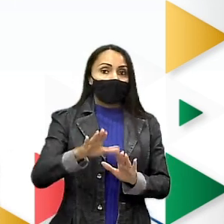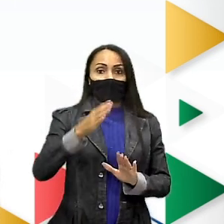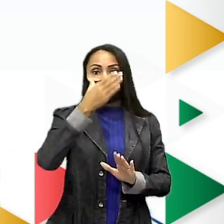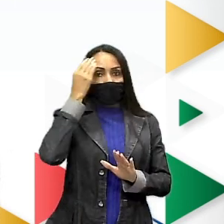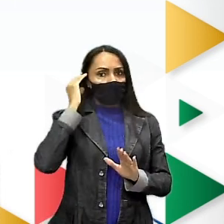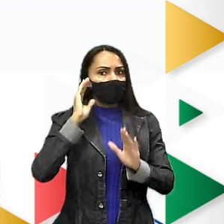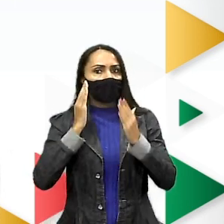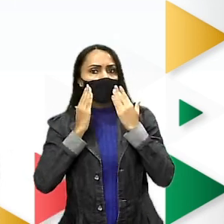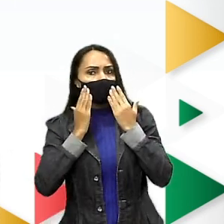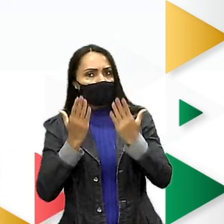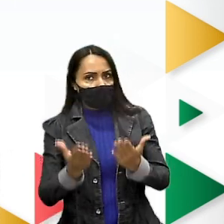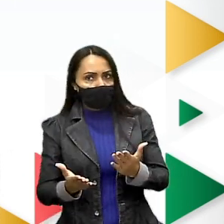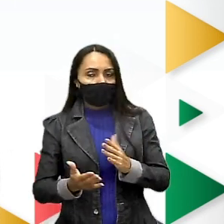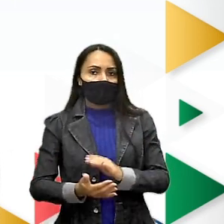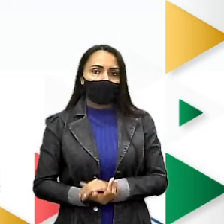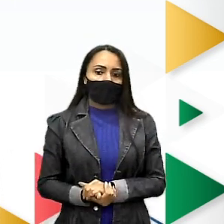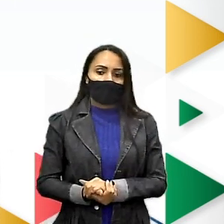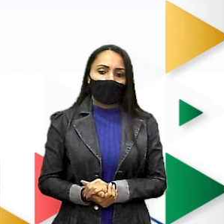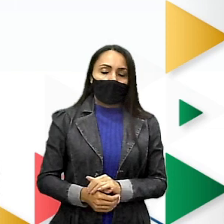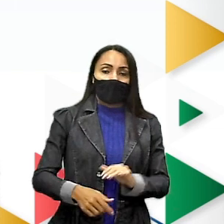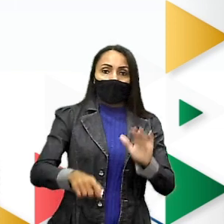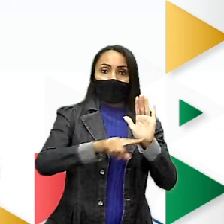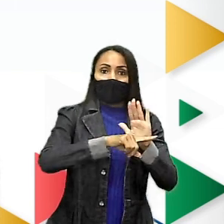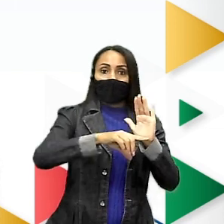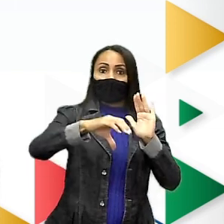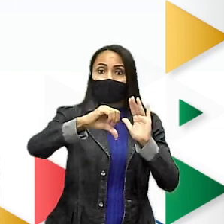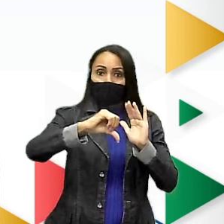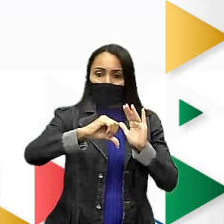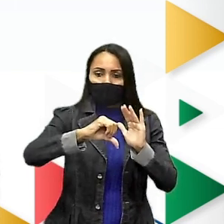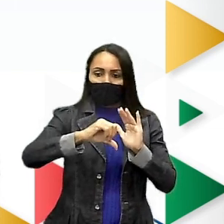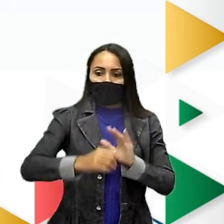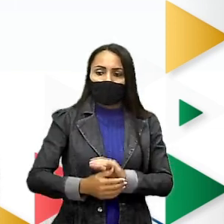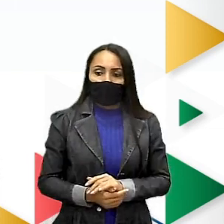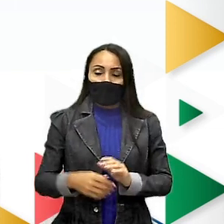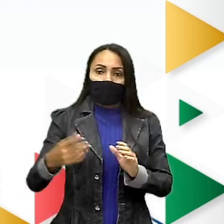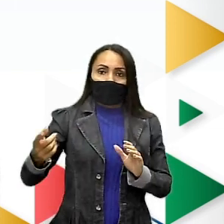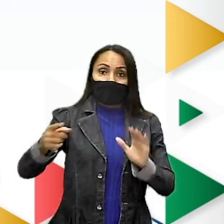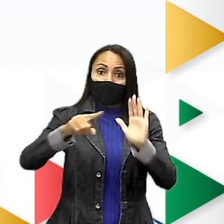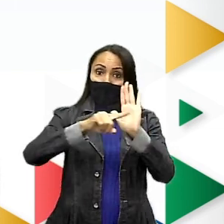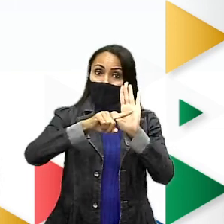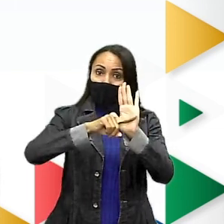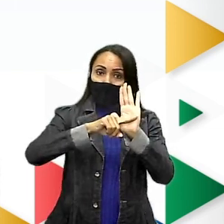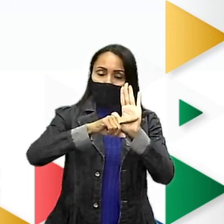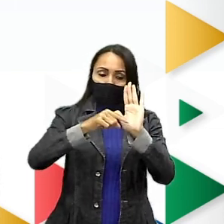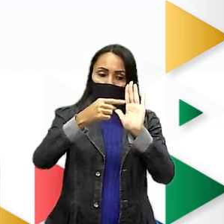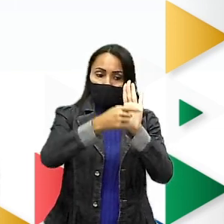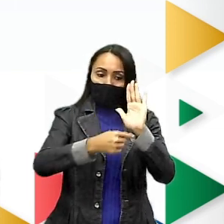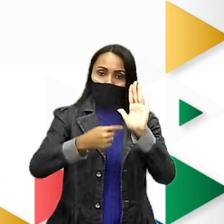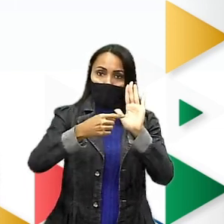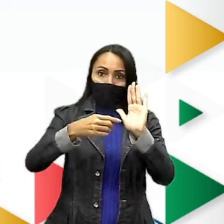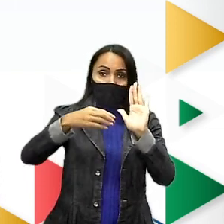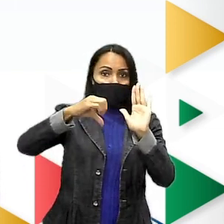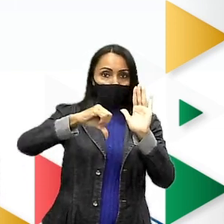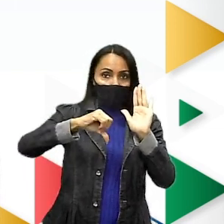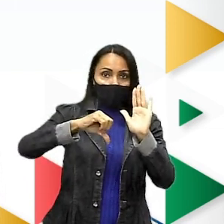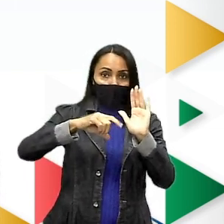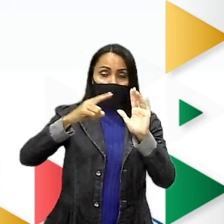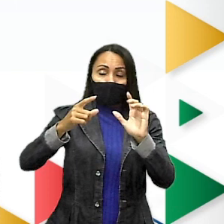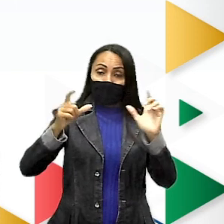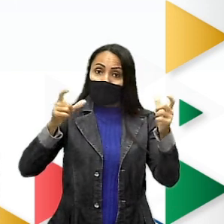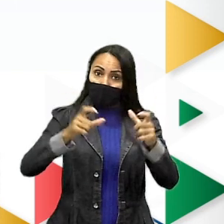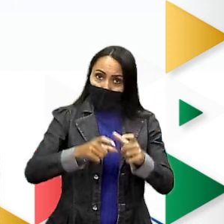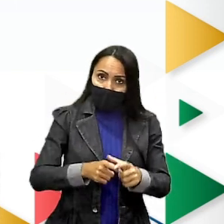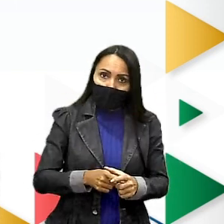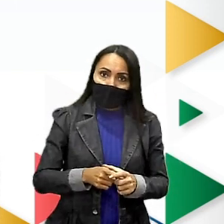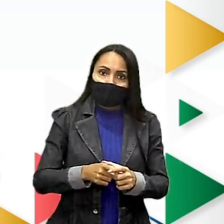por favor, é a menos 9. O sinal negativo indica que o tamanho é extremamente pequeno,